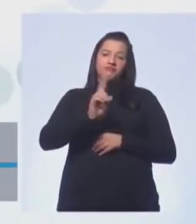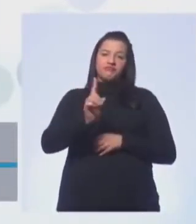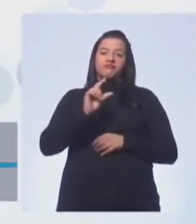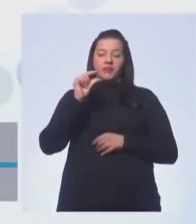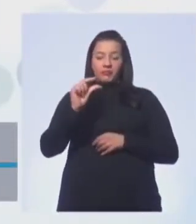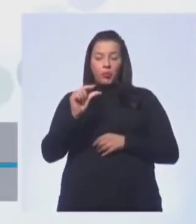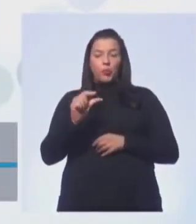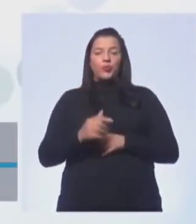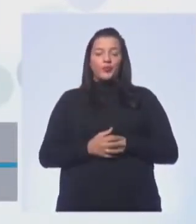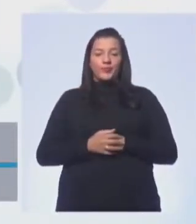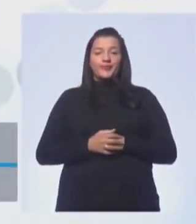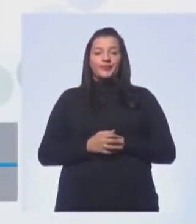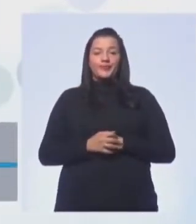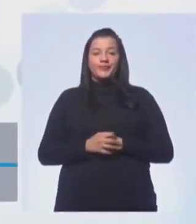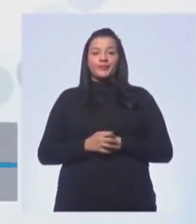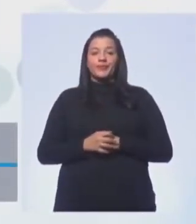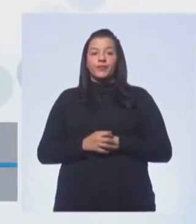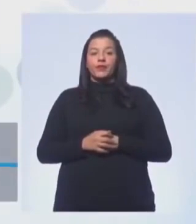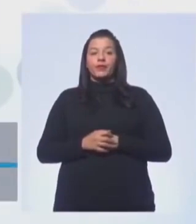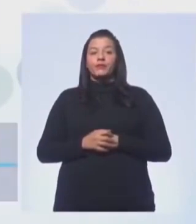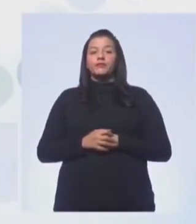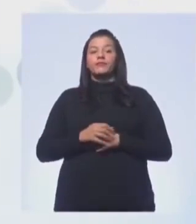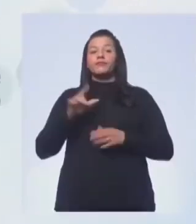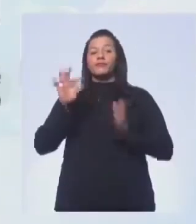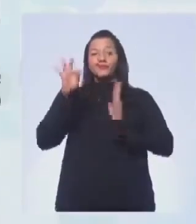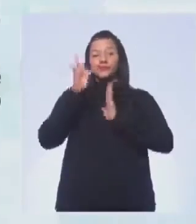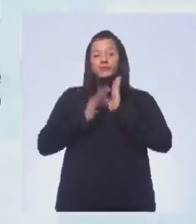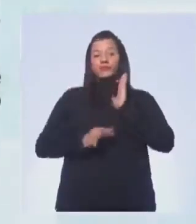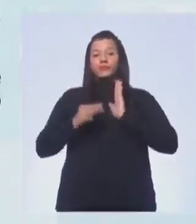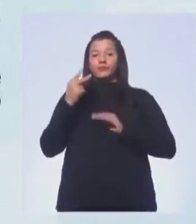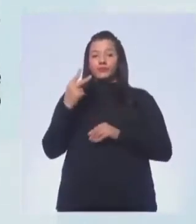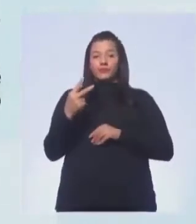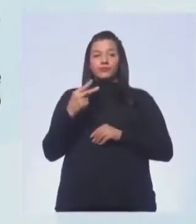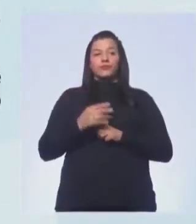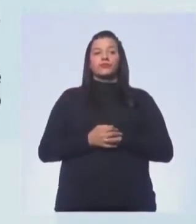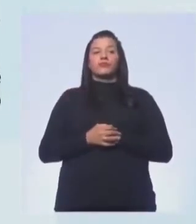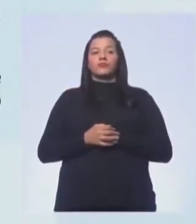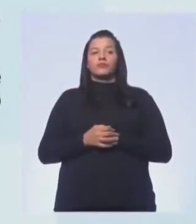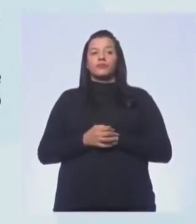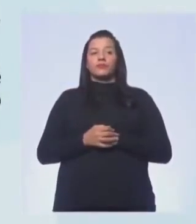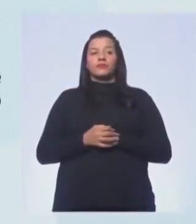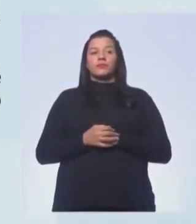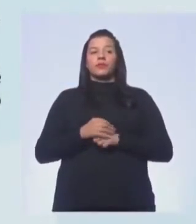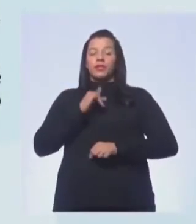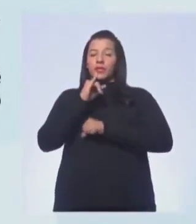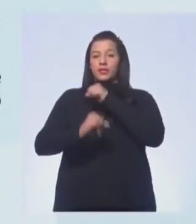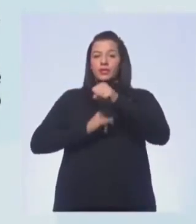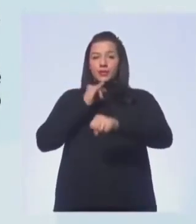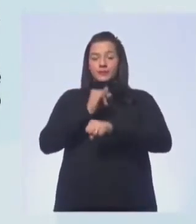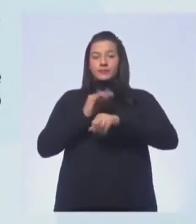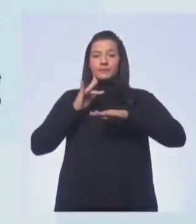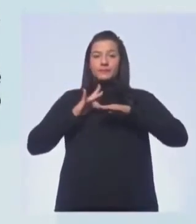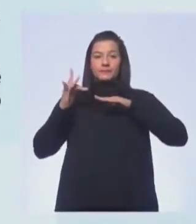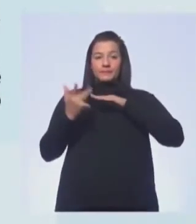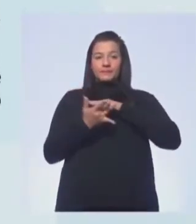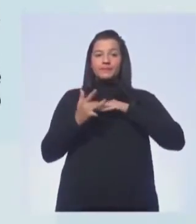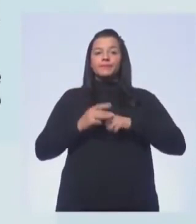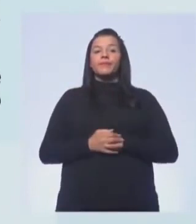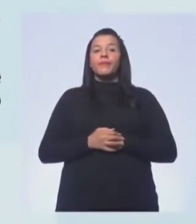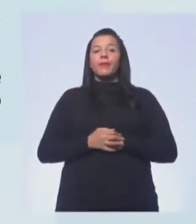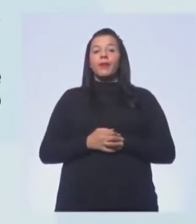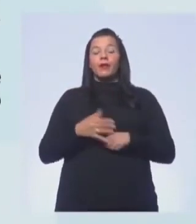muito pouco mesmo. Vamos lá, mas texto 2, que a gente vai avaliar também. Internet e redes sociais. De acordo